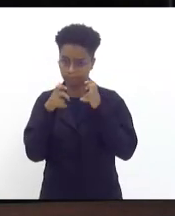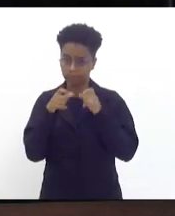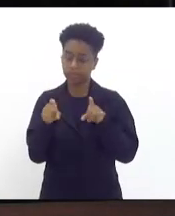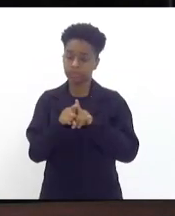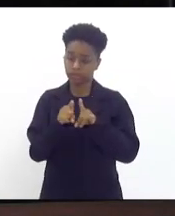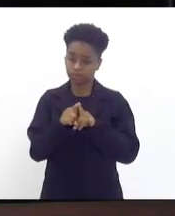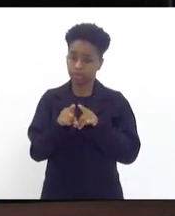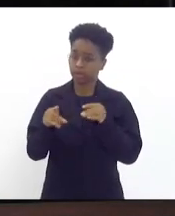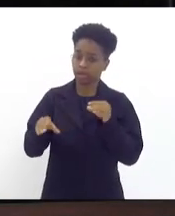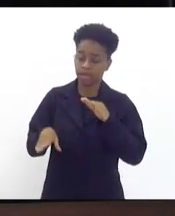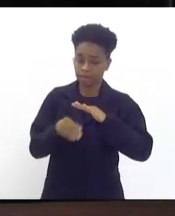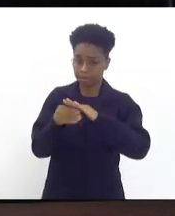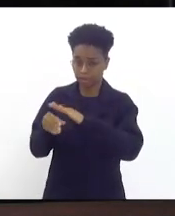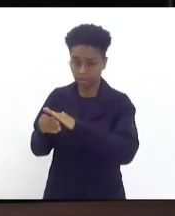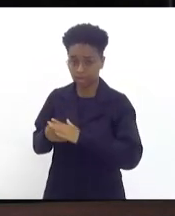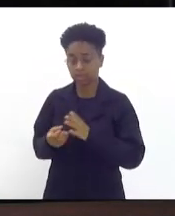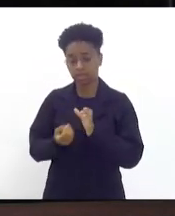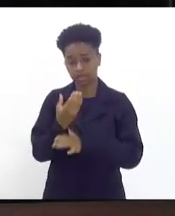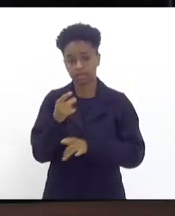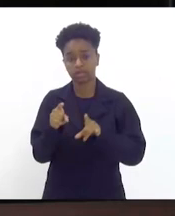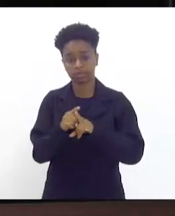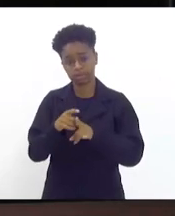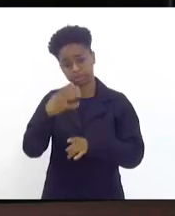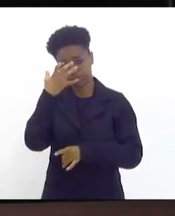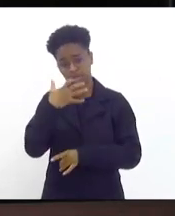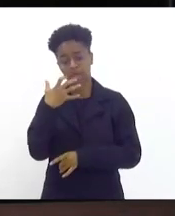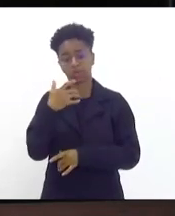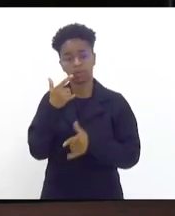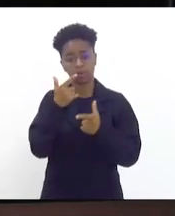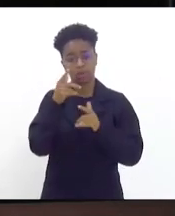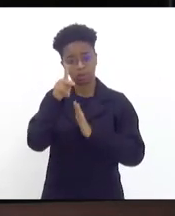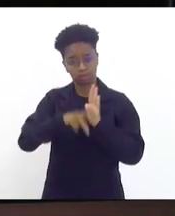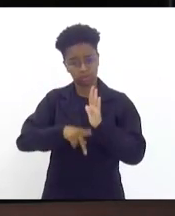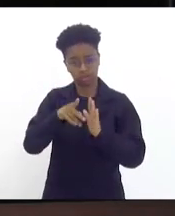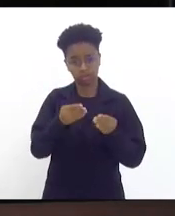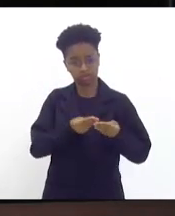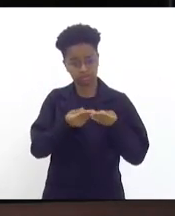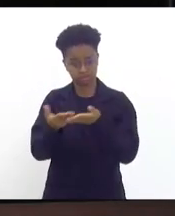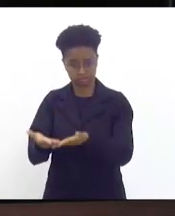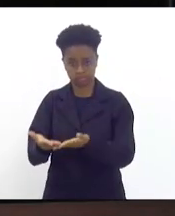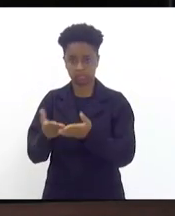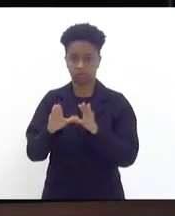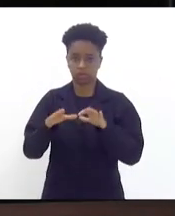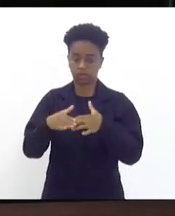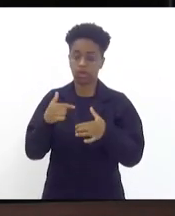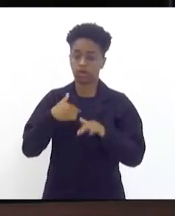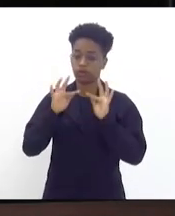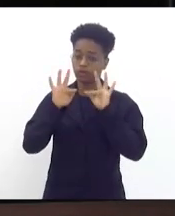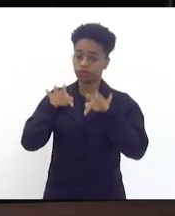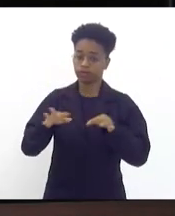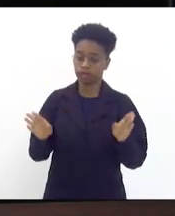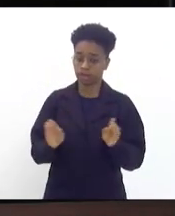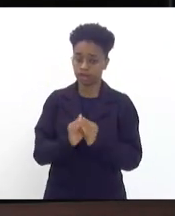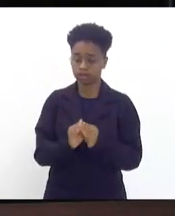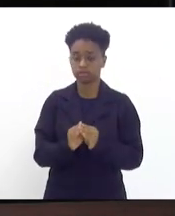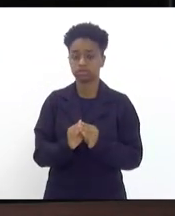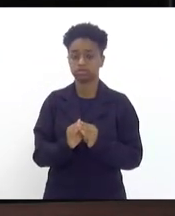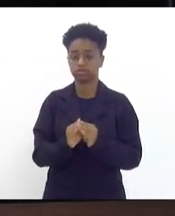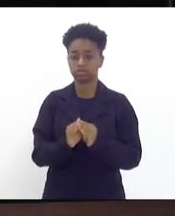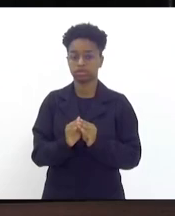emendado e tendo tem dado também celeridade nos projetos que chegam à nossa comissão termino aqui né